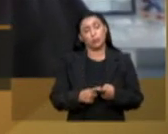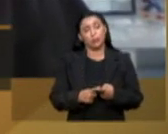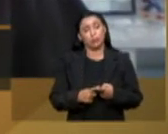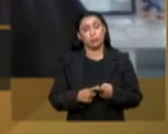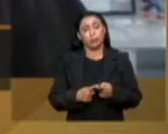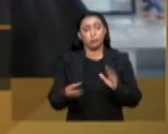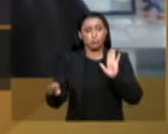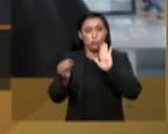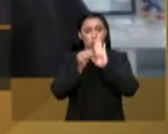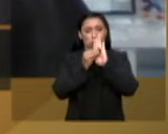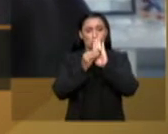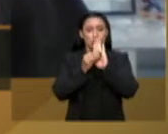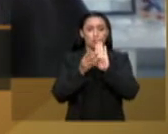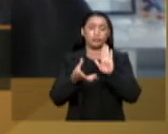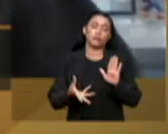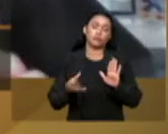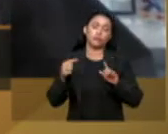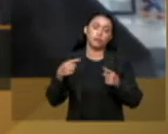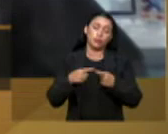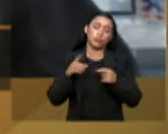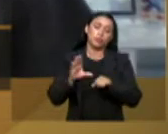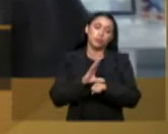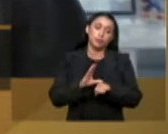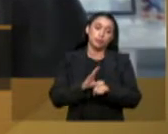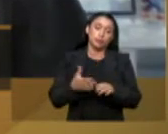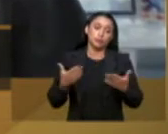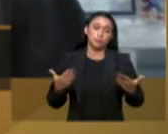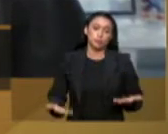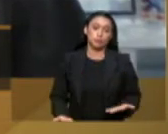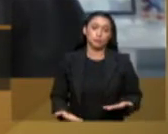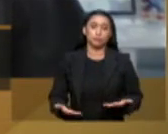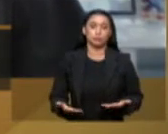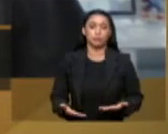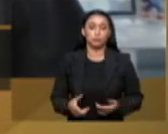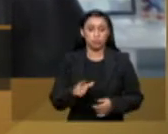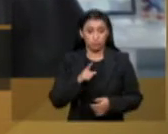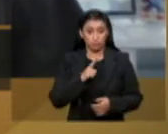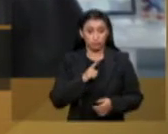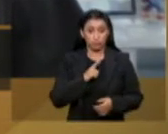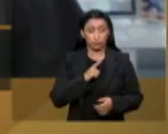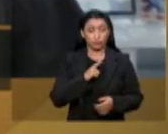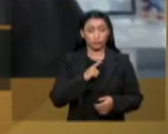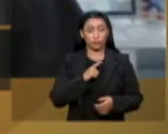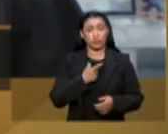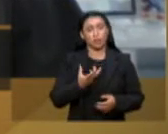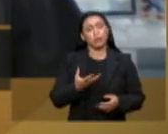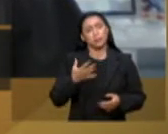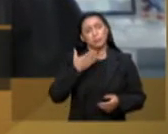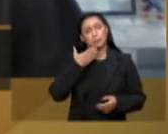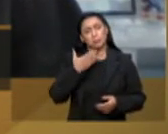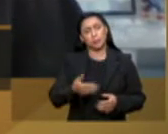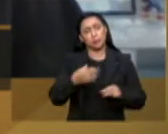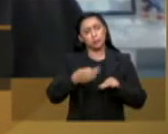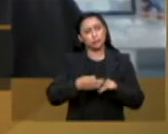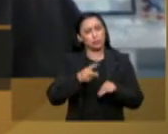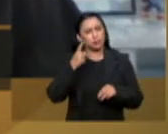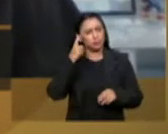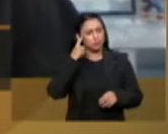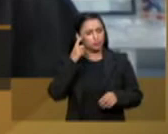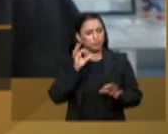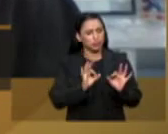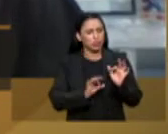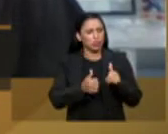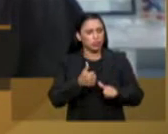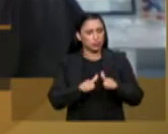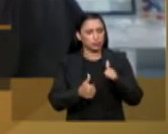do dispositivo constitucional. São algumas considerações que eu chamo a reflexão de Vossa Excelência. Também é importante ser dito